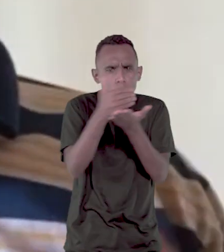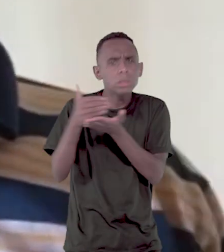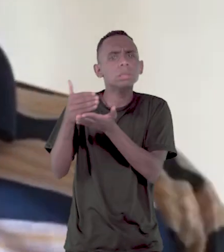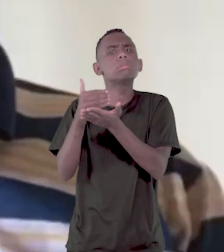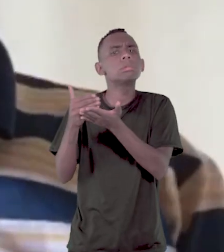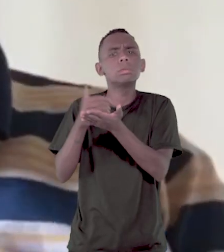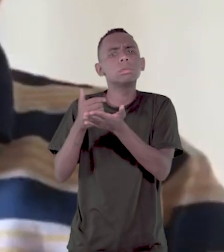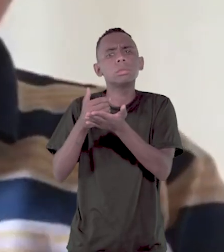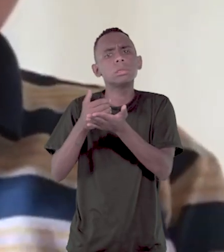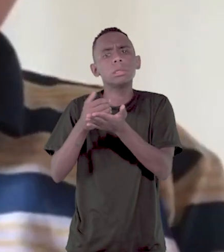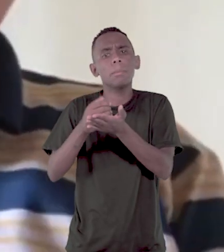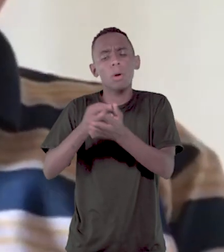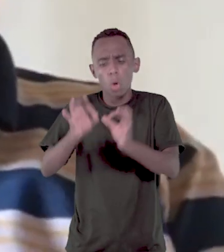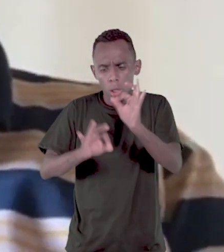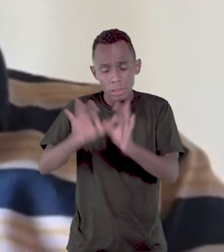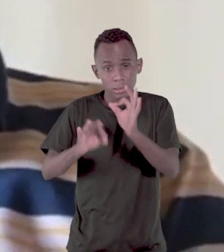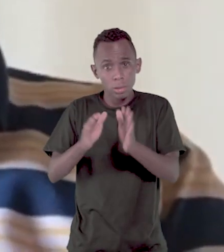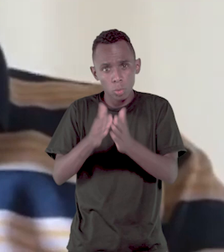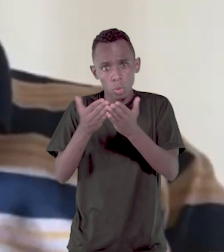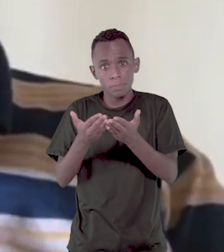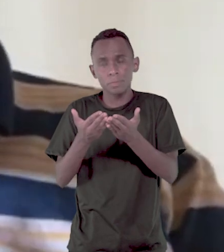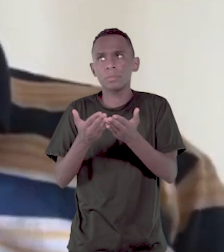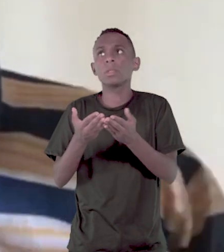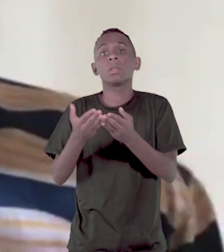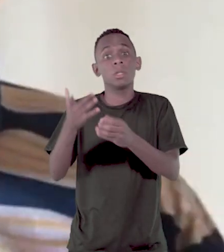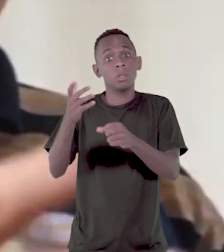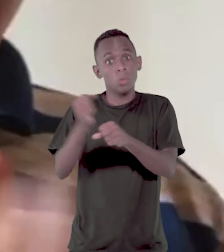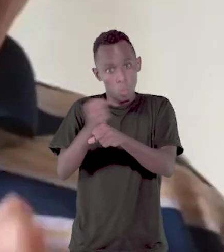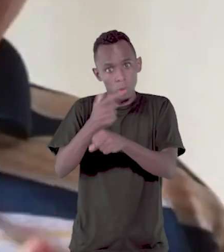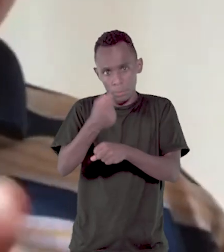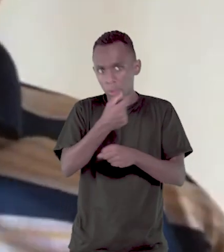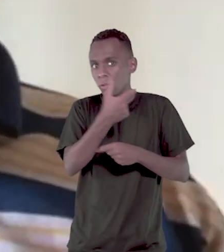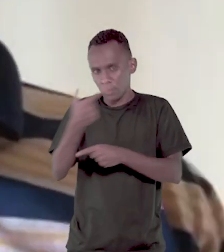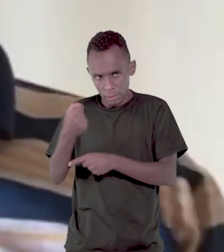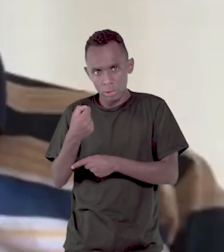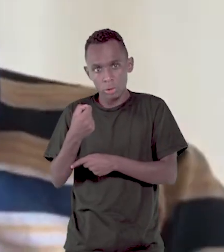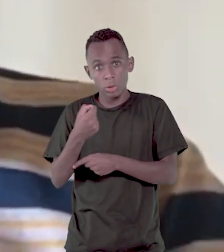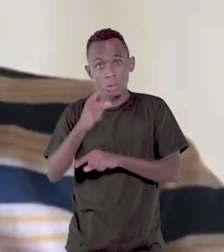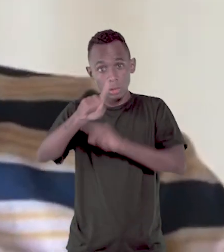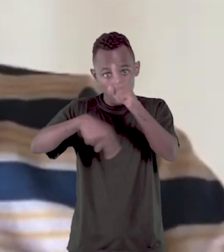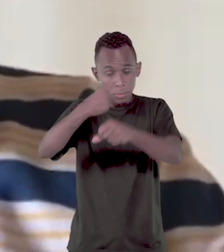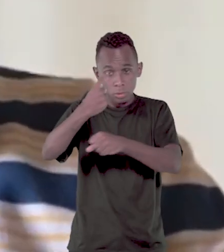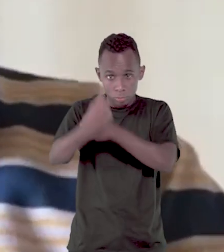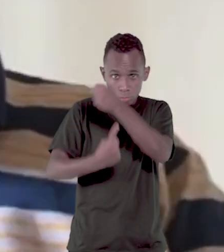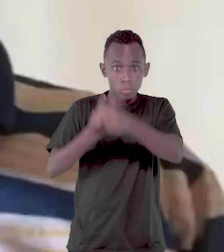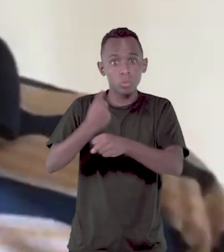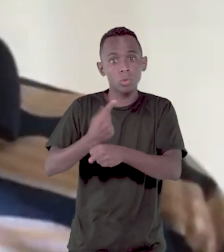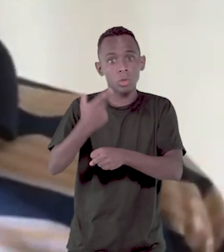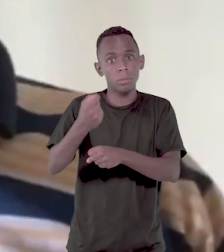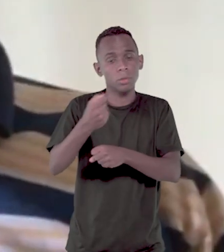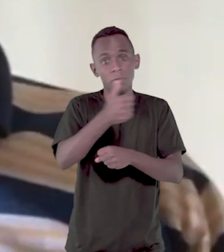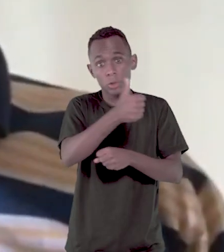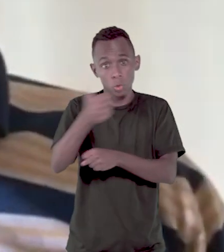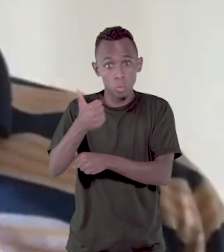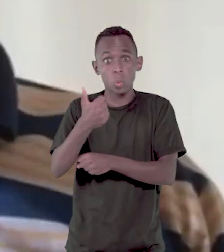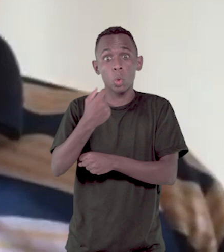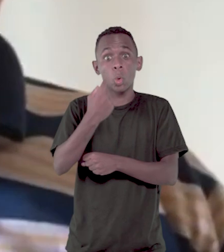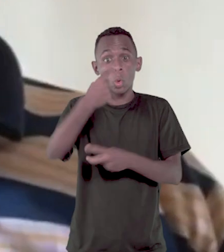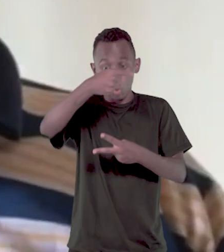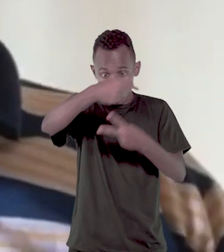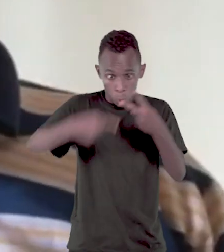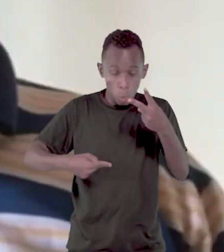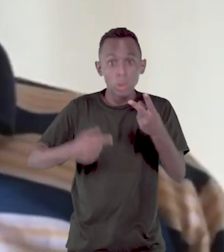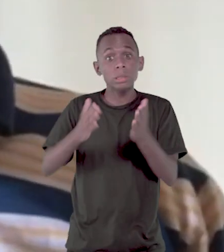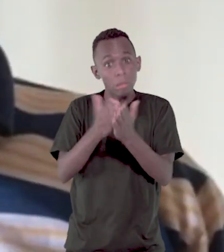esparsas para publicar em livro. Então, em 2021, isso eu fiz em 2020, né? E em 2021 saíram